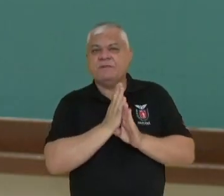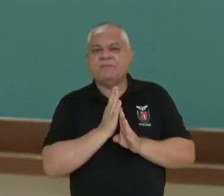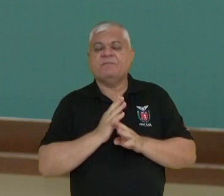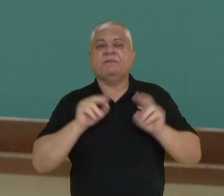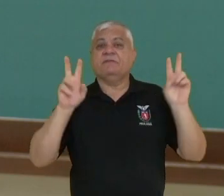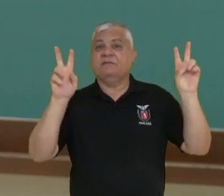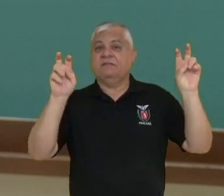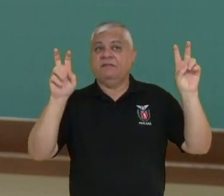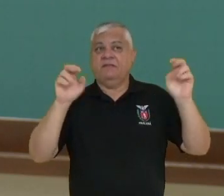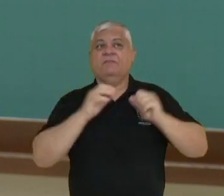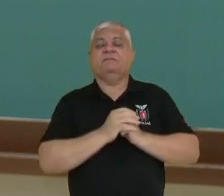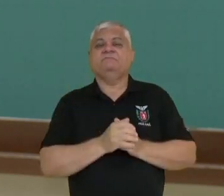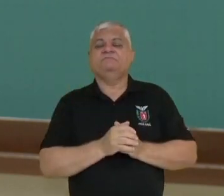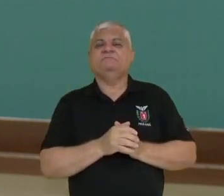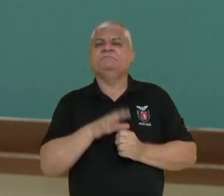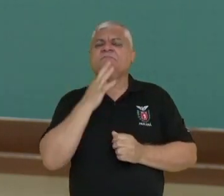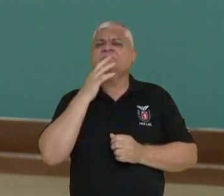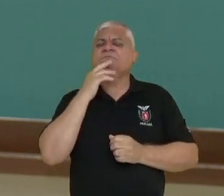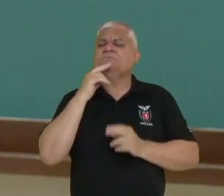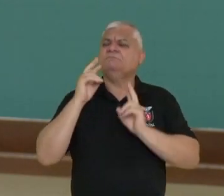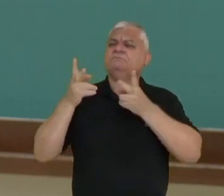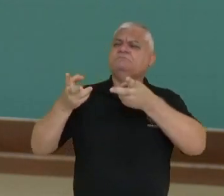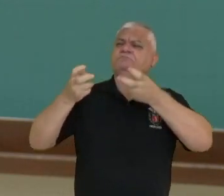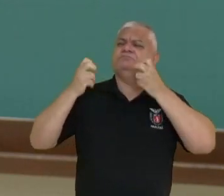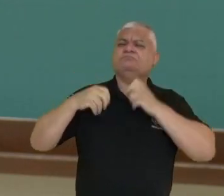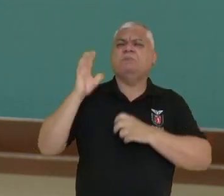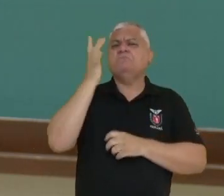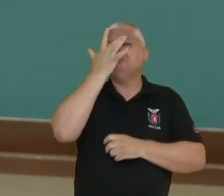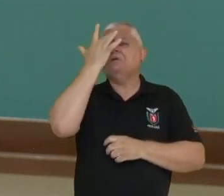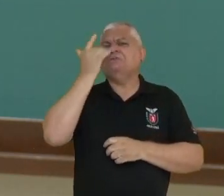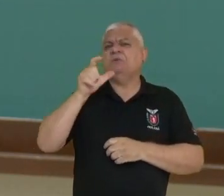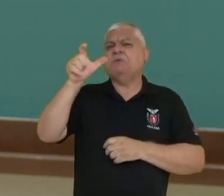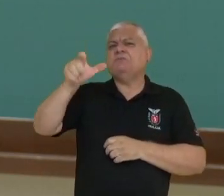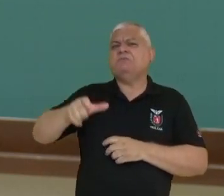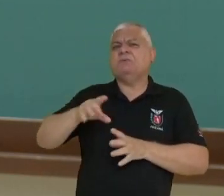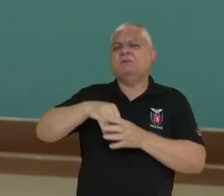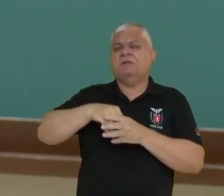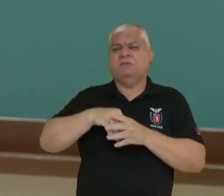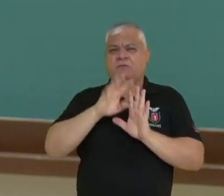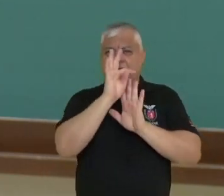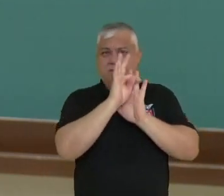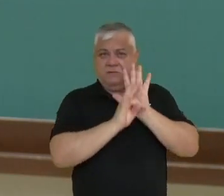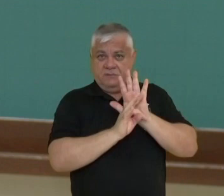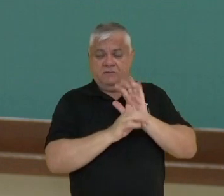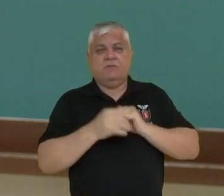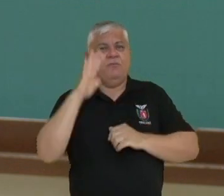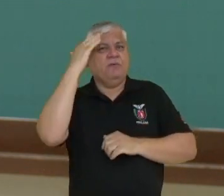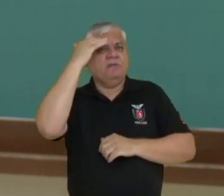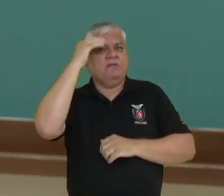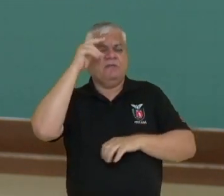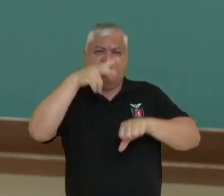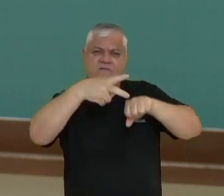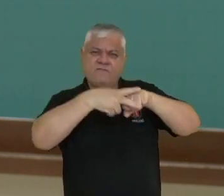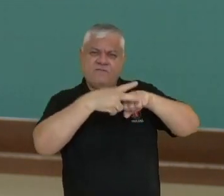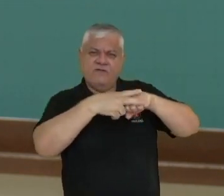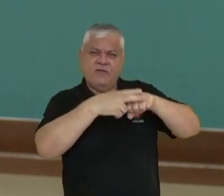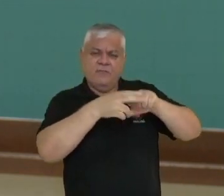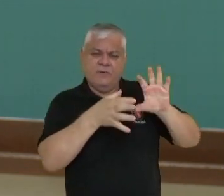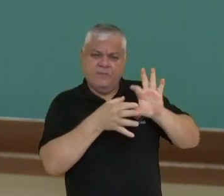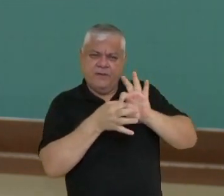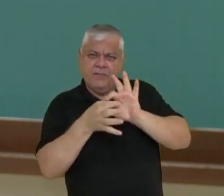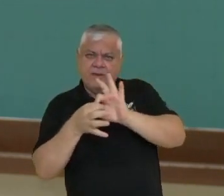tema, reconhecer o tipo de narrador utilizado dentro do texto, compreender a função dos verbos, em cada